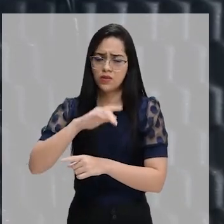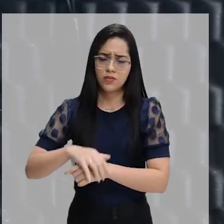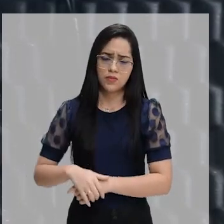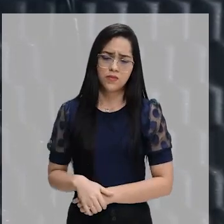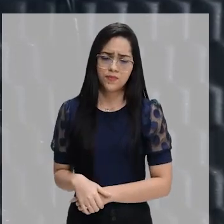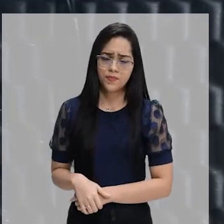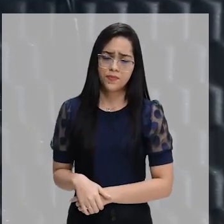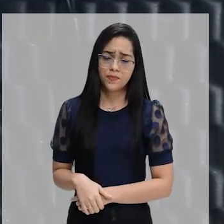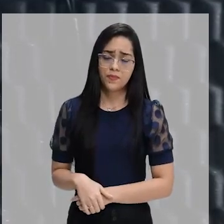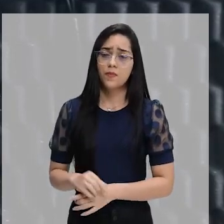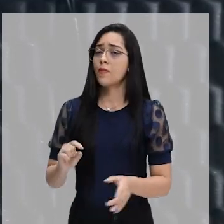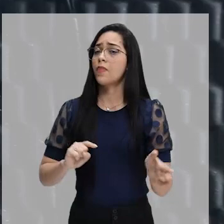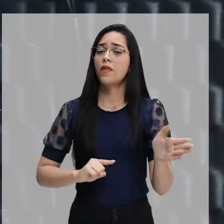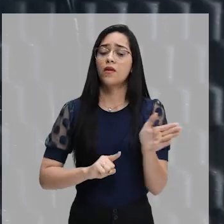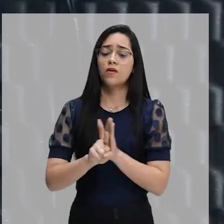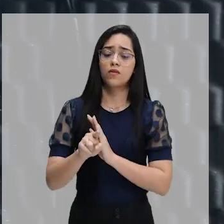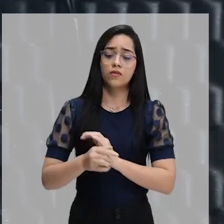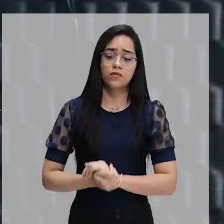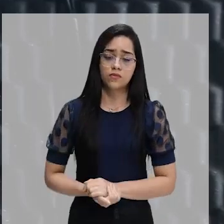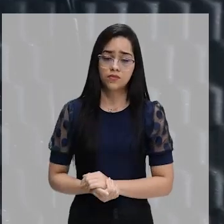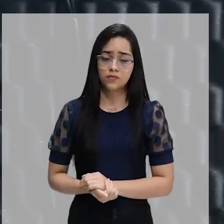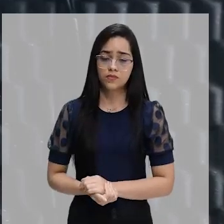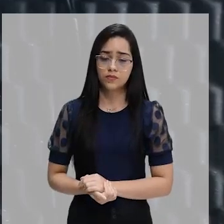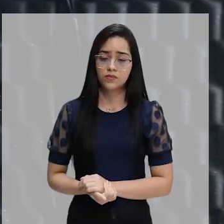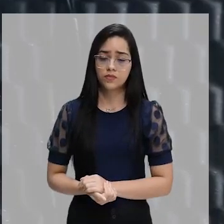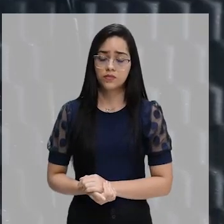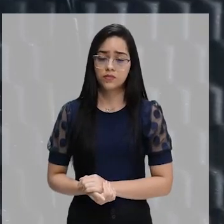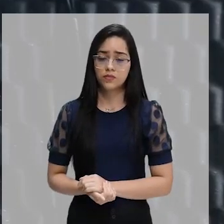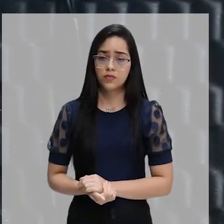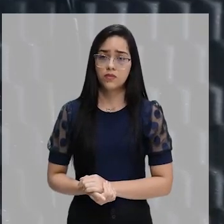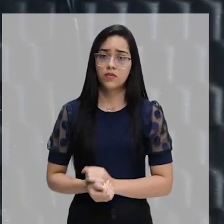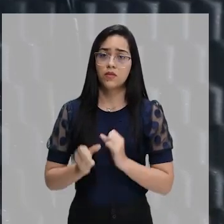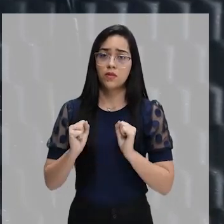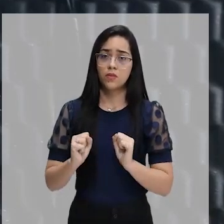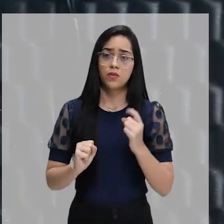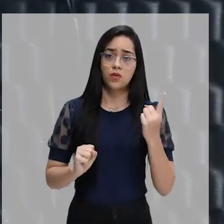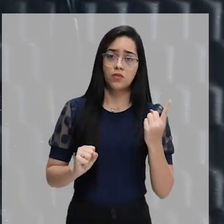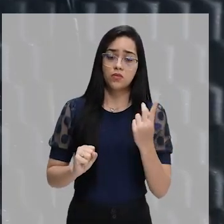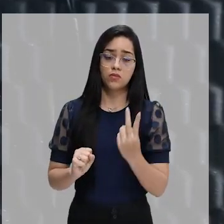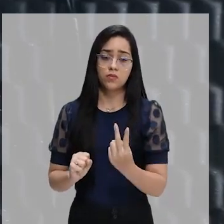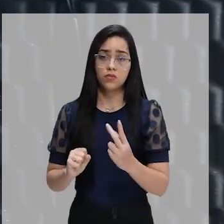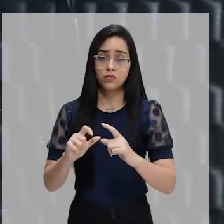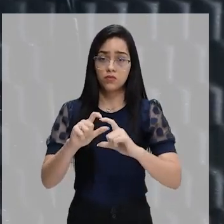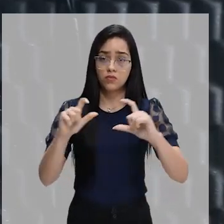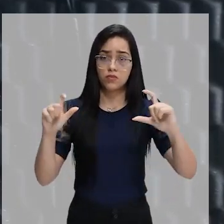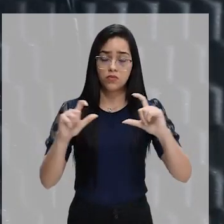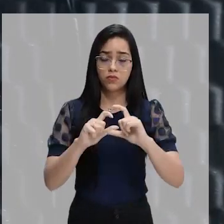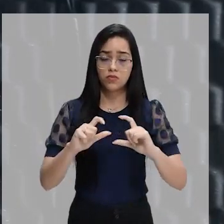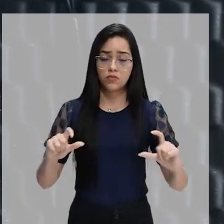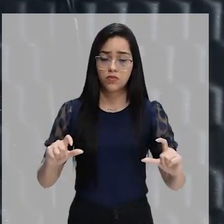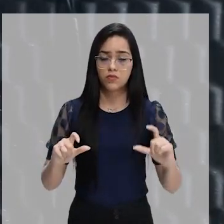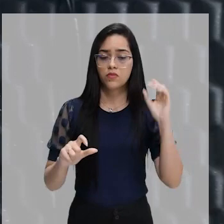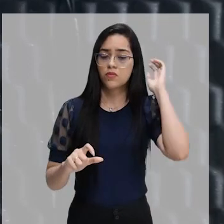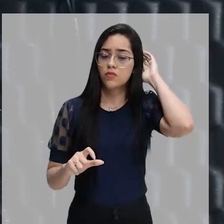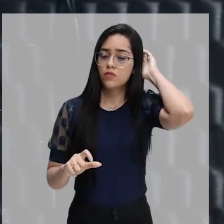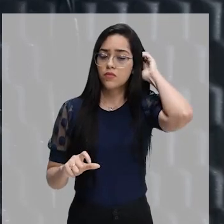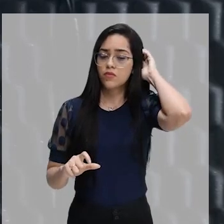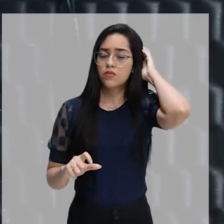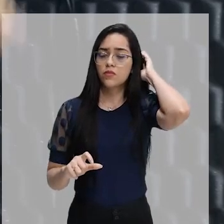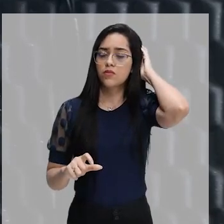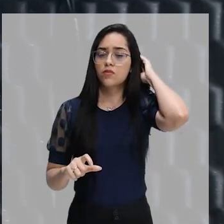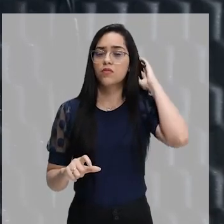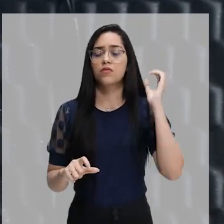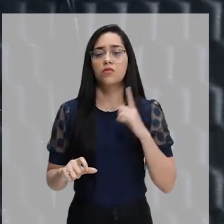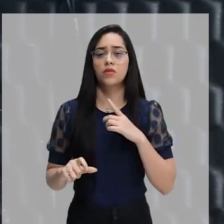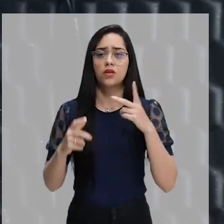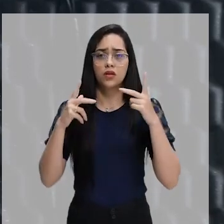Marcela. Aí aqui a pergunta. Em ambas, ou seja, tanto na 1 quanto na 2, há igual manifestação